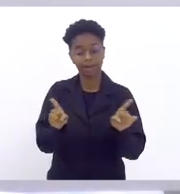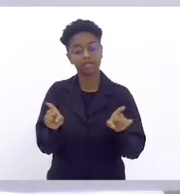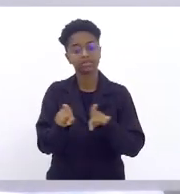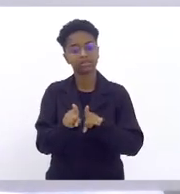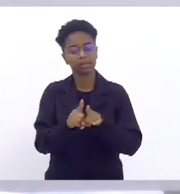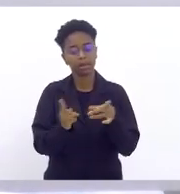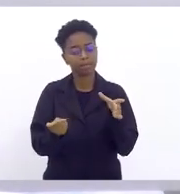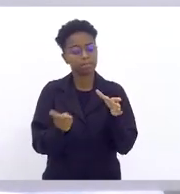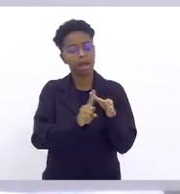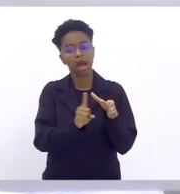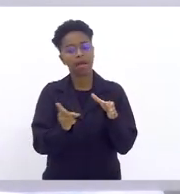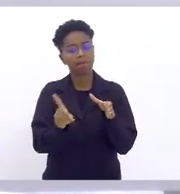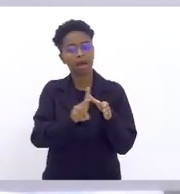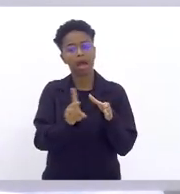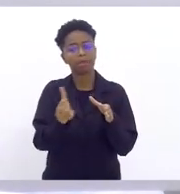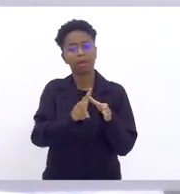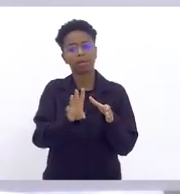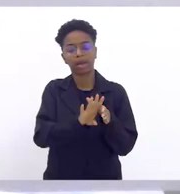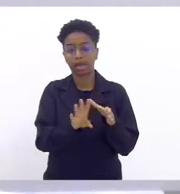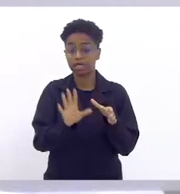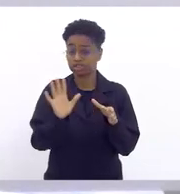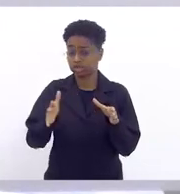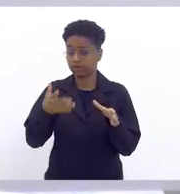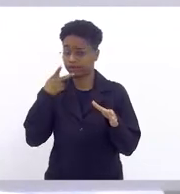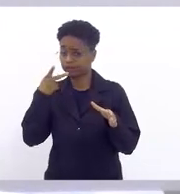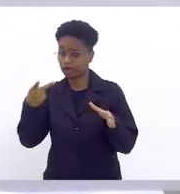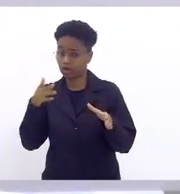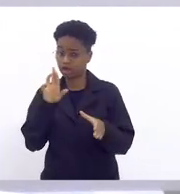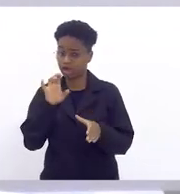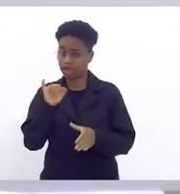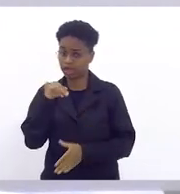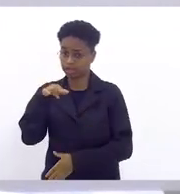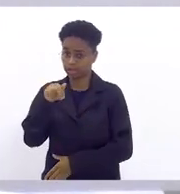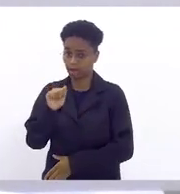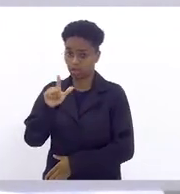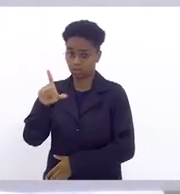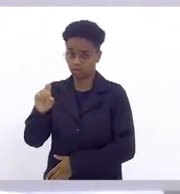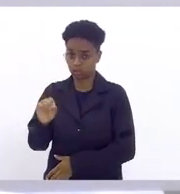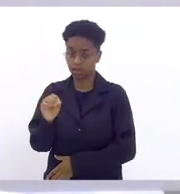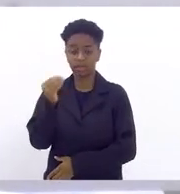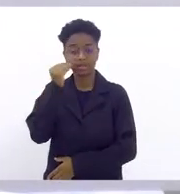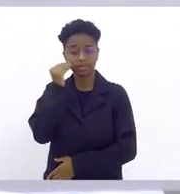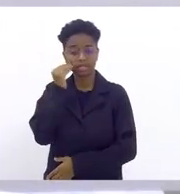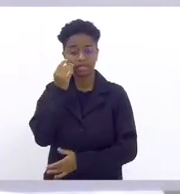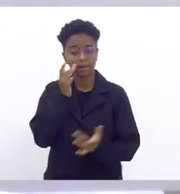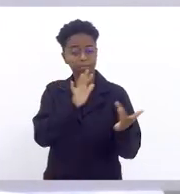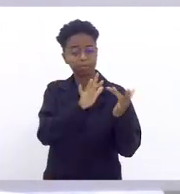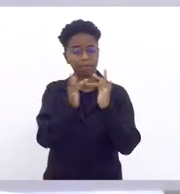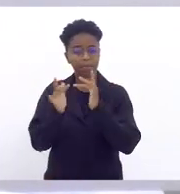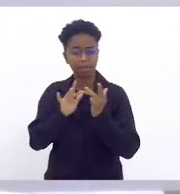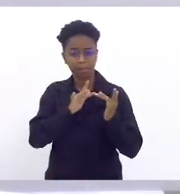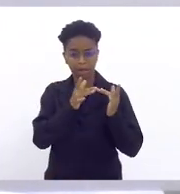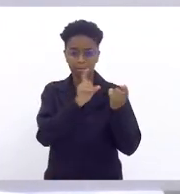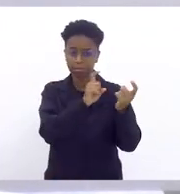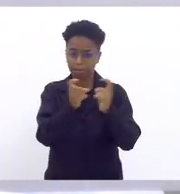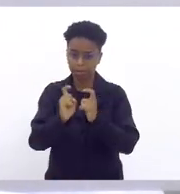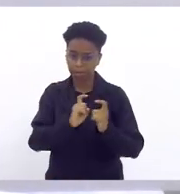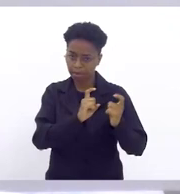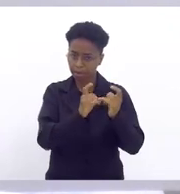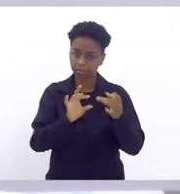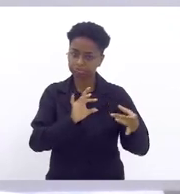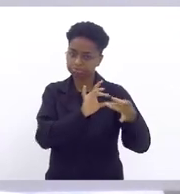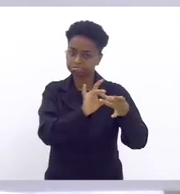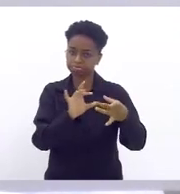também né é Como foi mencionado pelo senhor Reinaldo né de cadeias produtivas que são